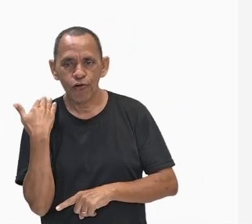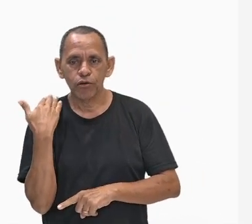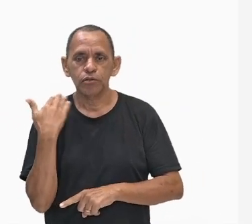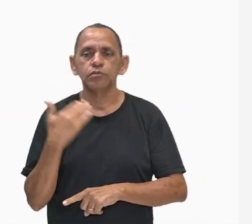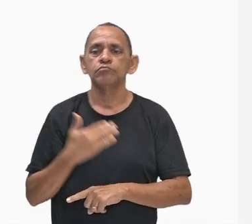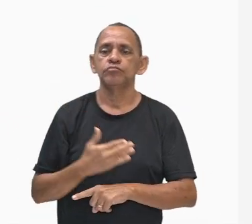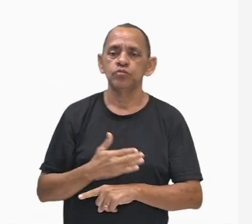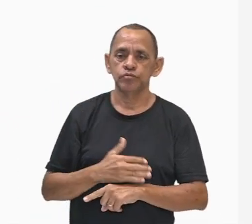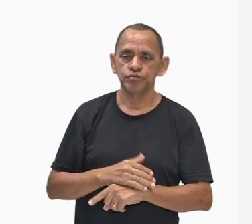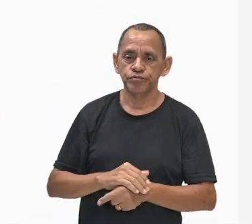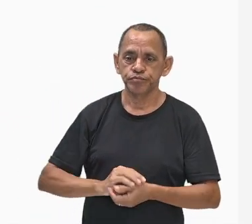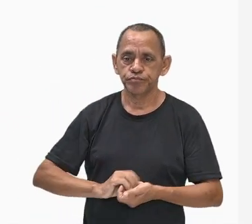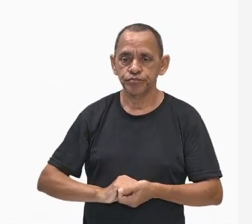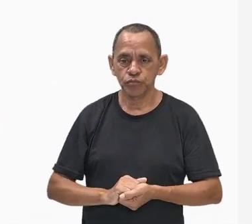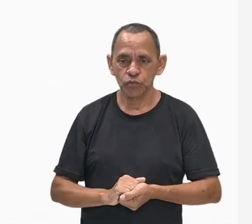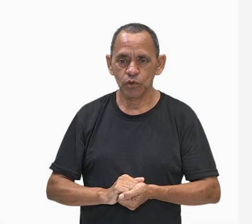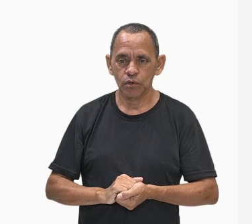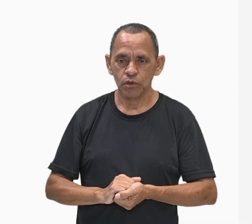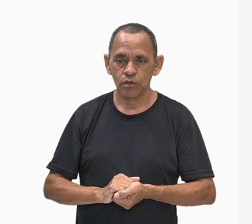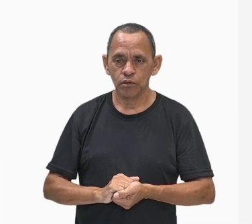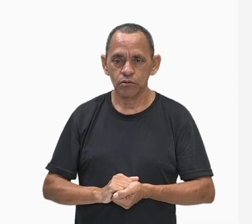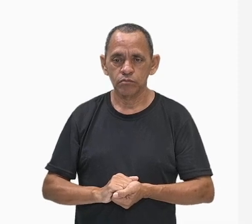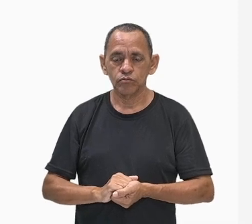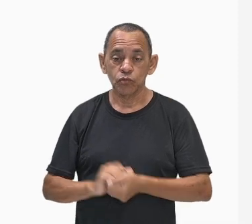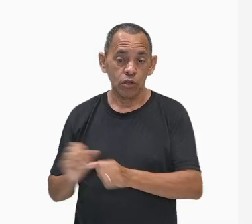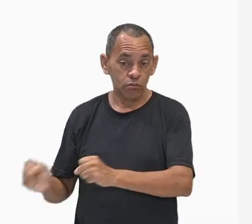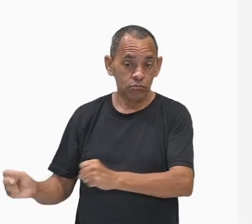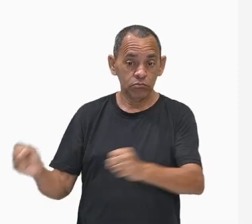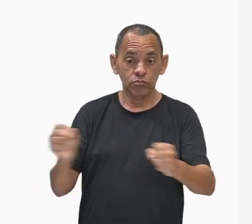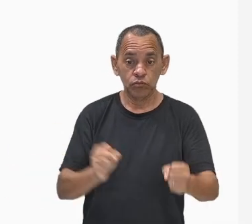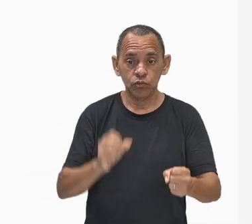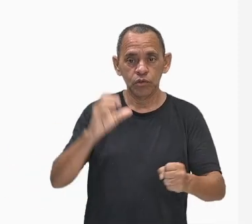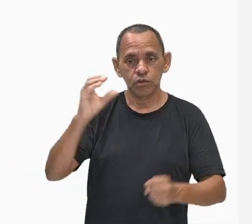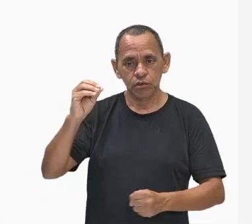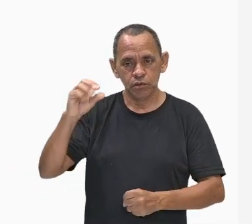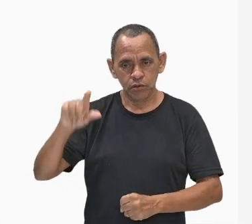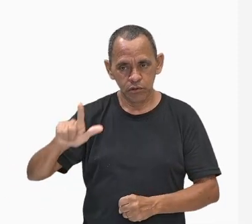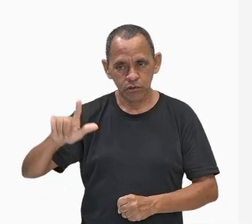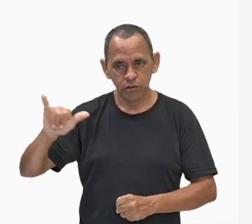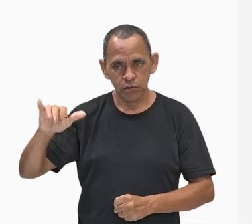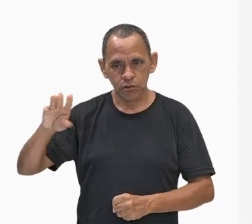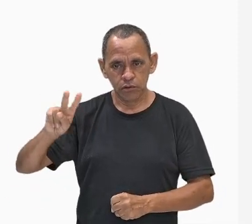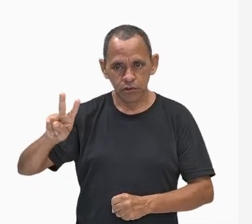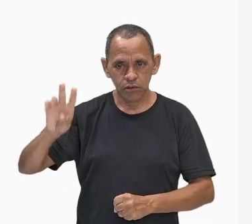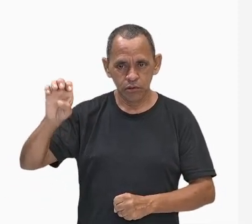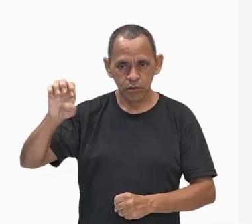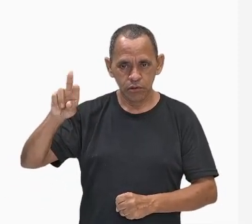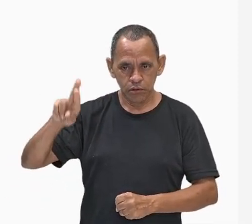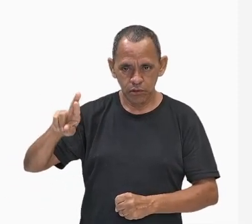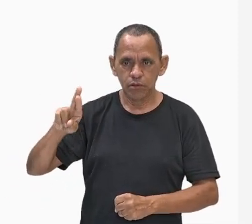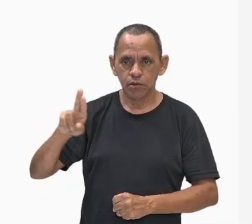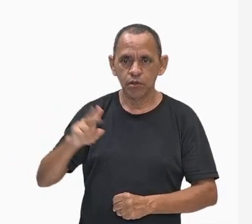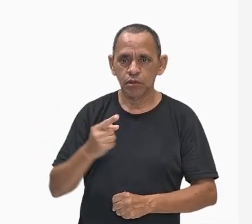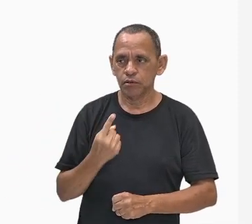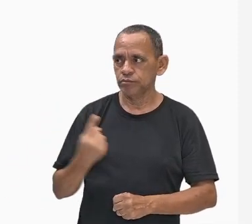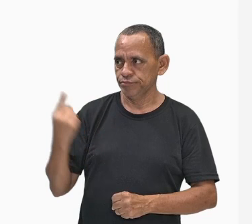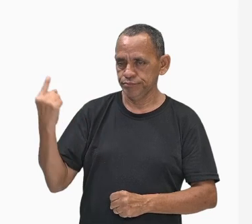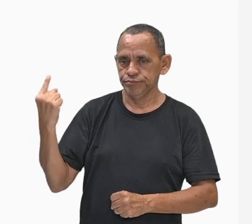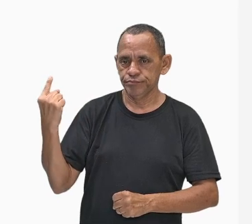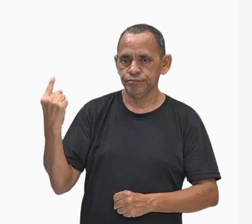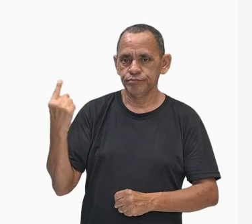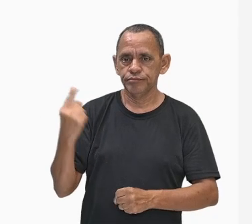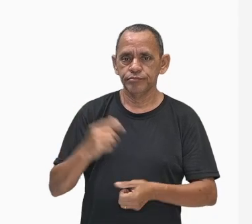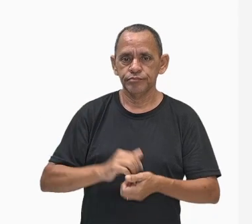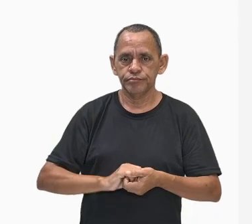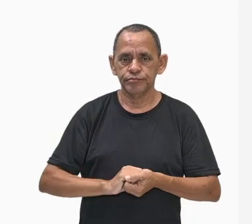e Cromwell assumiu o poder. Vou trazer para vocês agora uma imagem que vai ilustrar esse momento histórico na Inglaterra, que